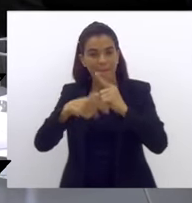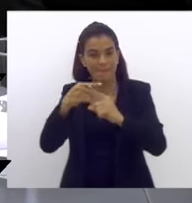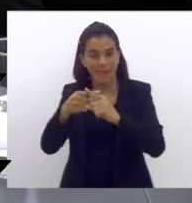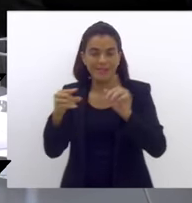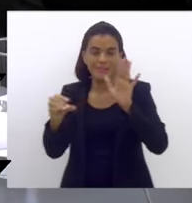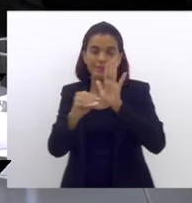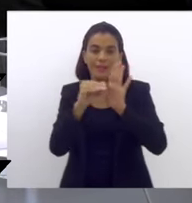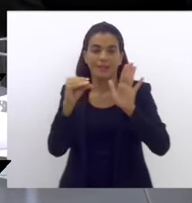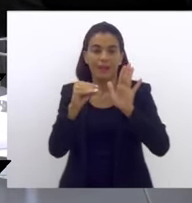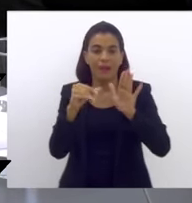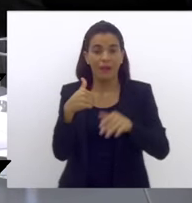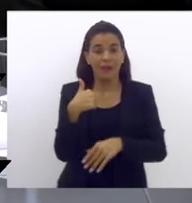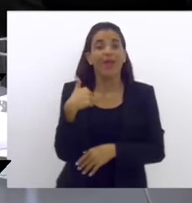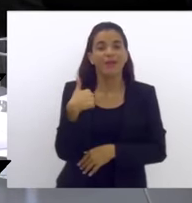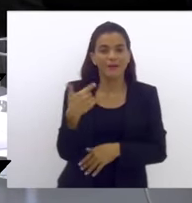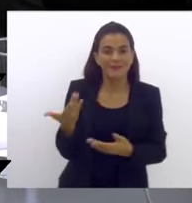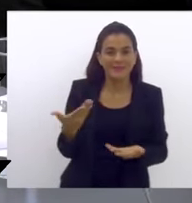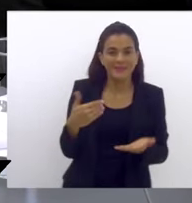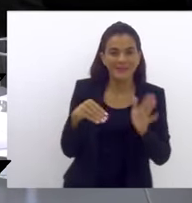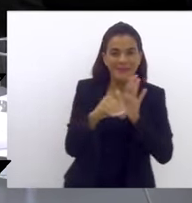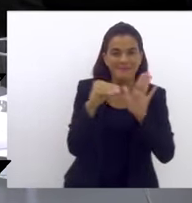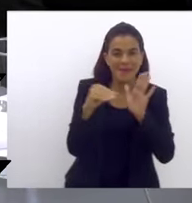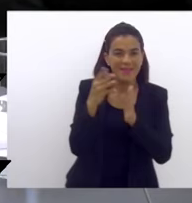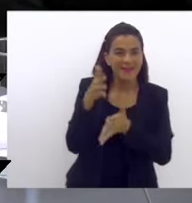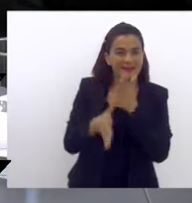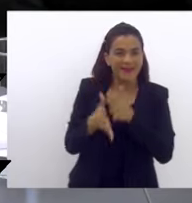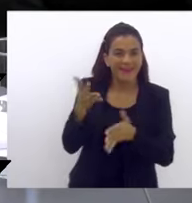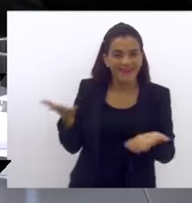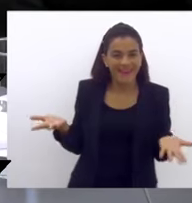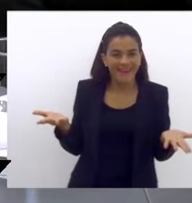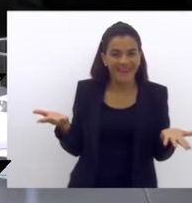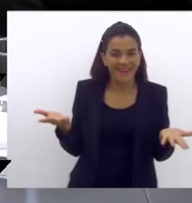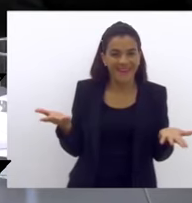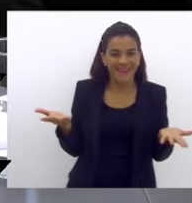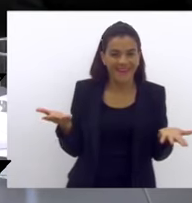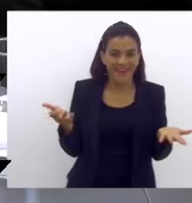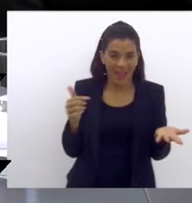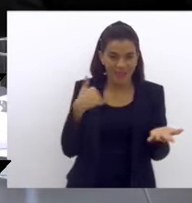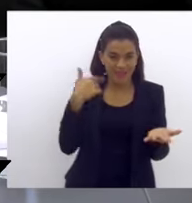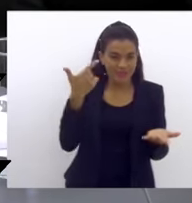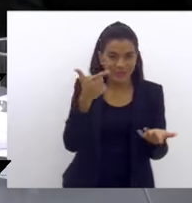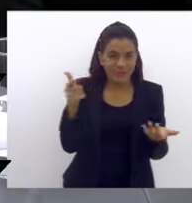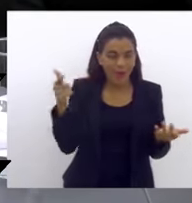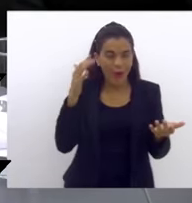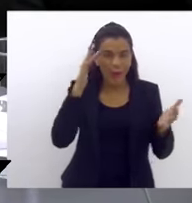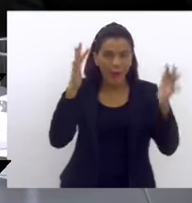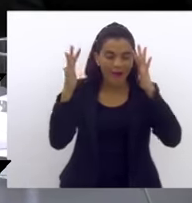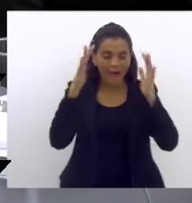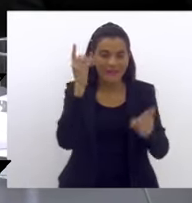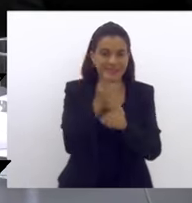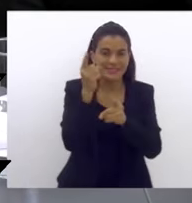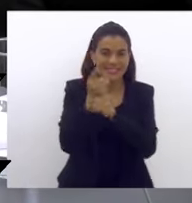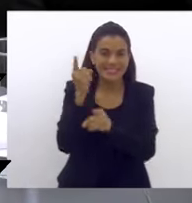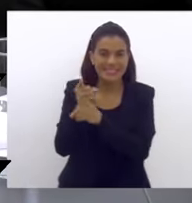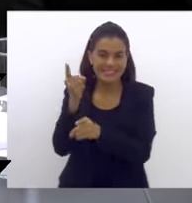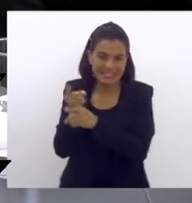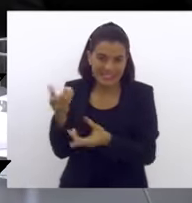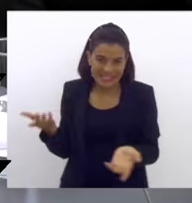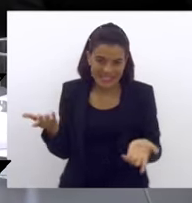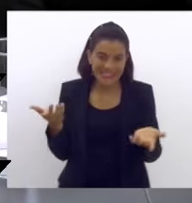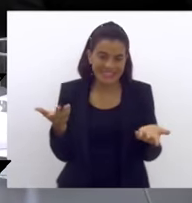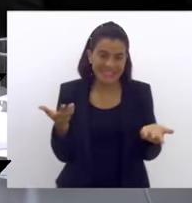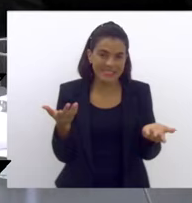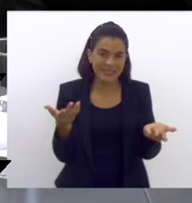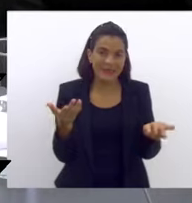automaticamente as nossas emendas estão prejudicadas mas a gente aí não é AD vinho né sim como é que saber como é que vão ser as suas emendas